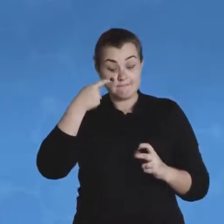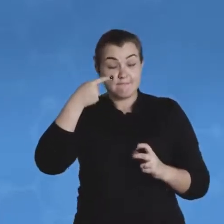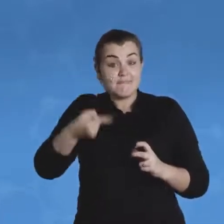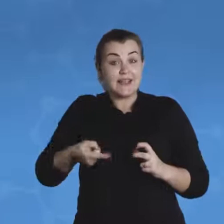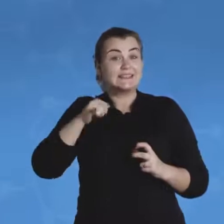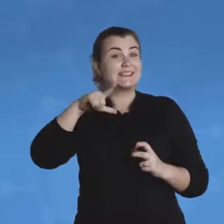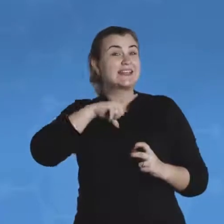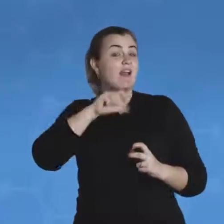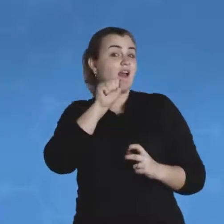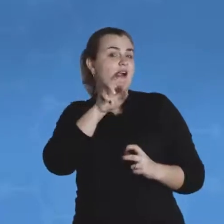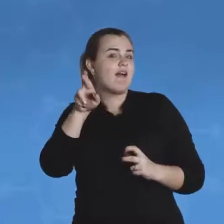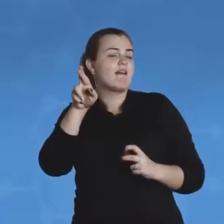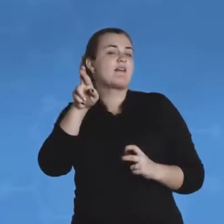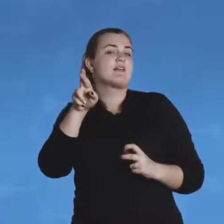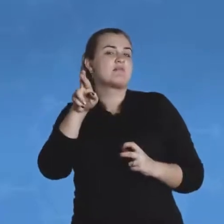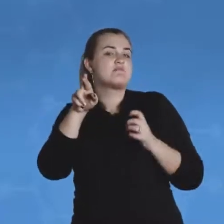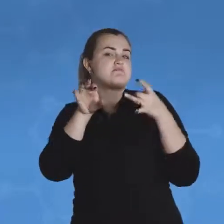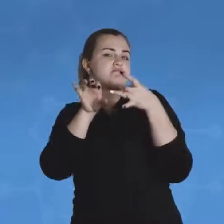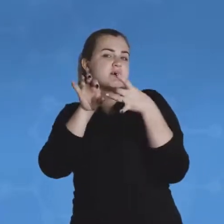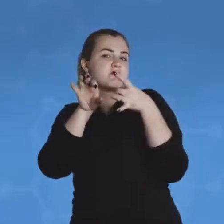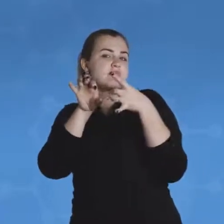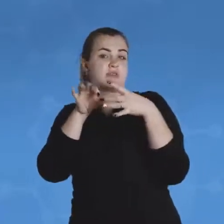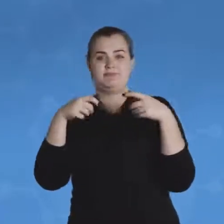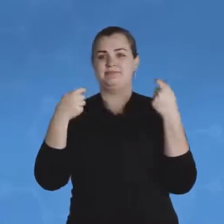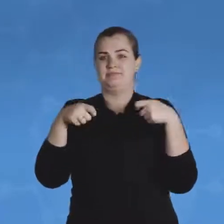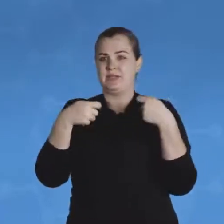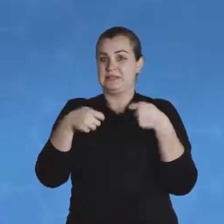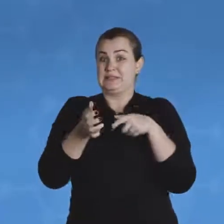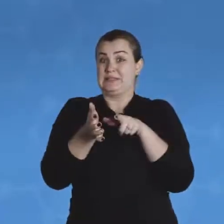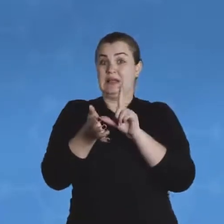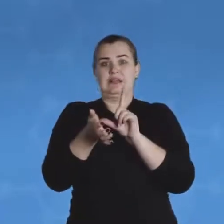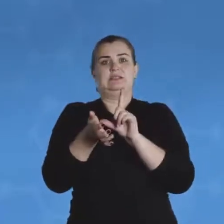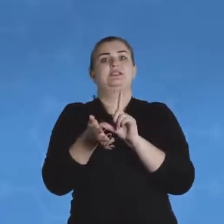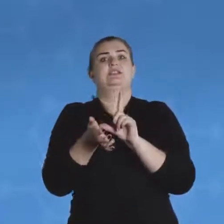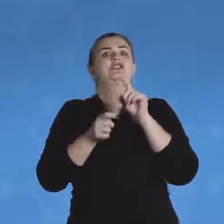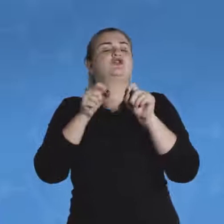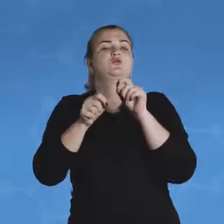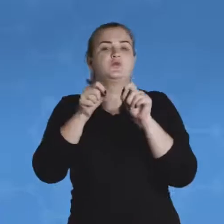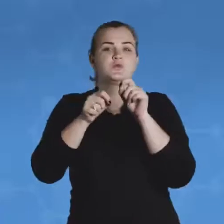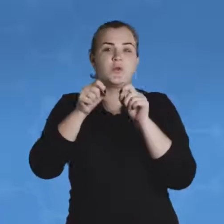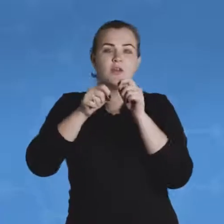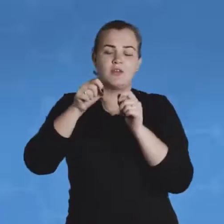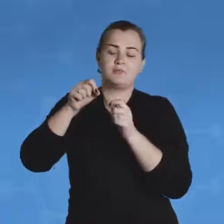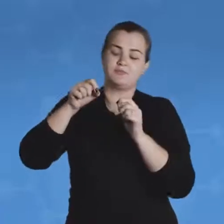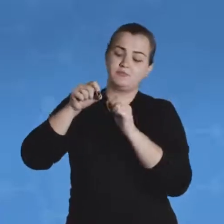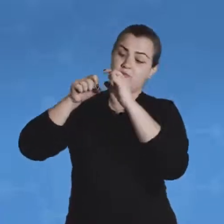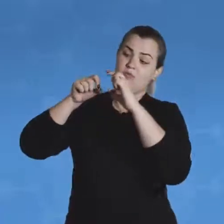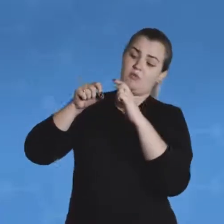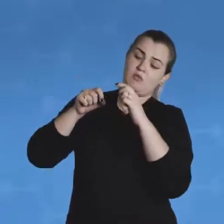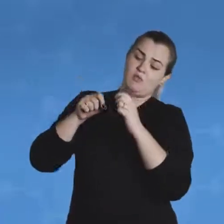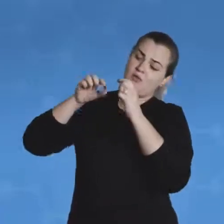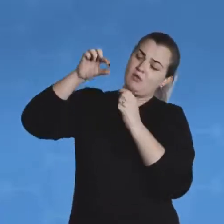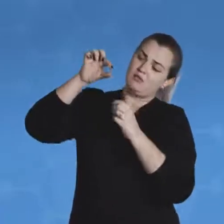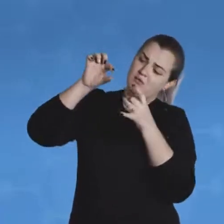a formação de bolhas e, para retirá-las, devemos segurar a seringa firmemente, dando leves batidas no corpo da